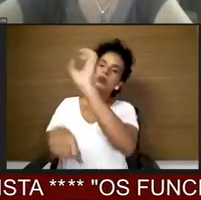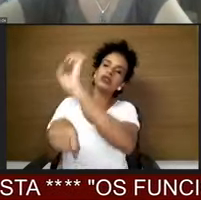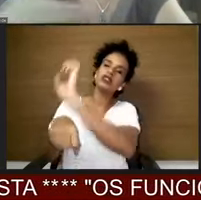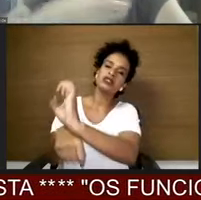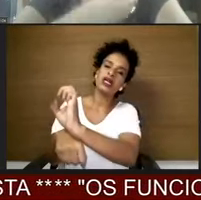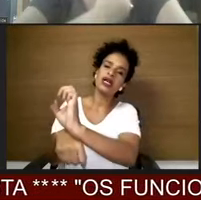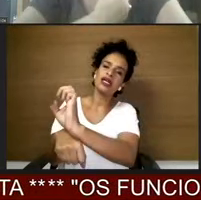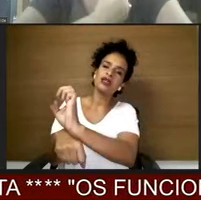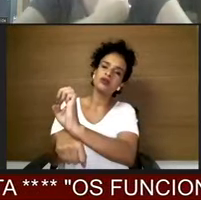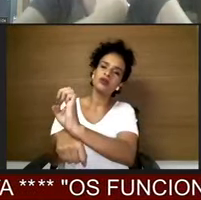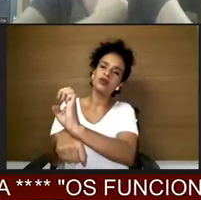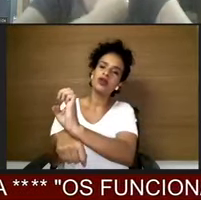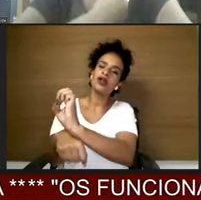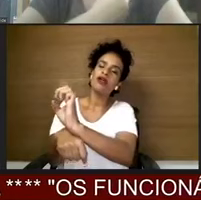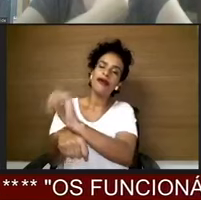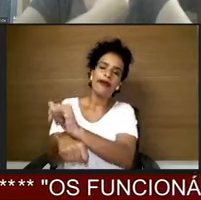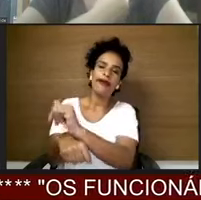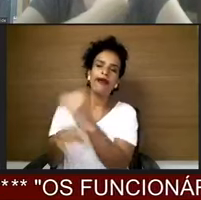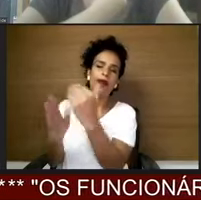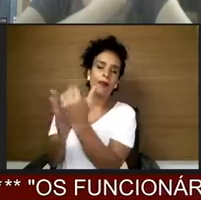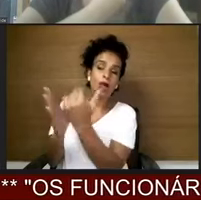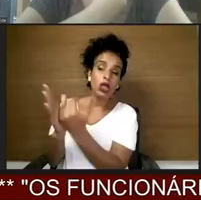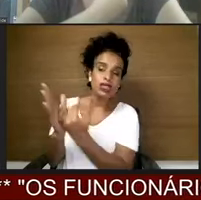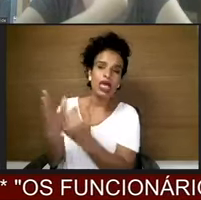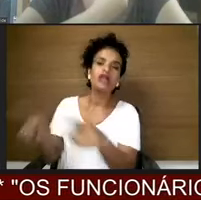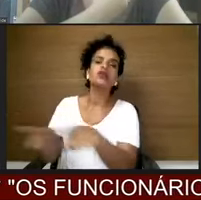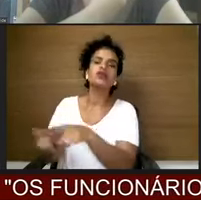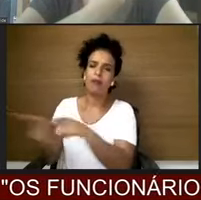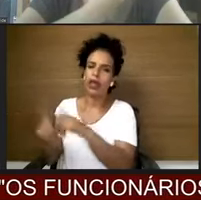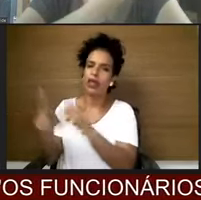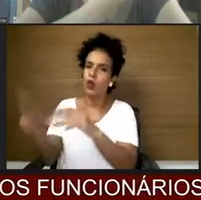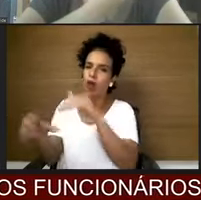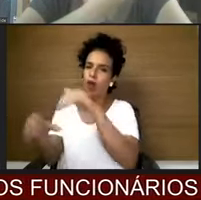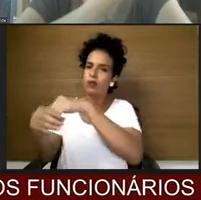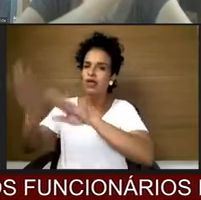de processo de eleição, mas,